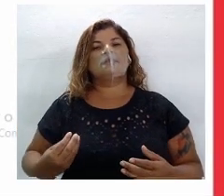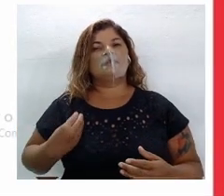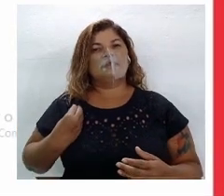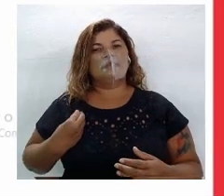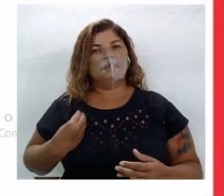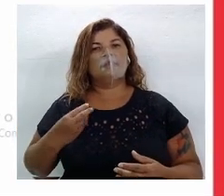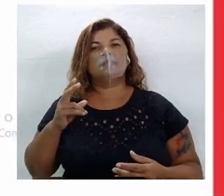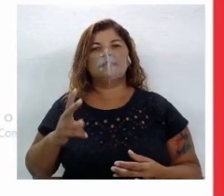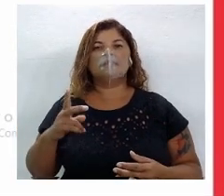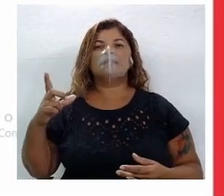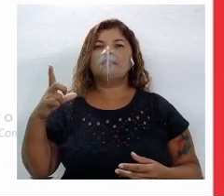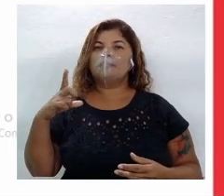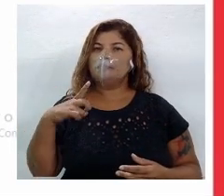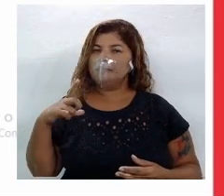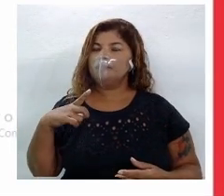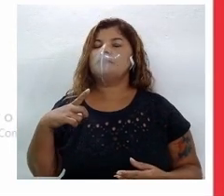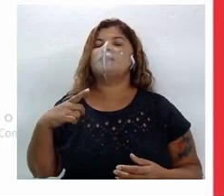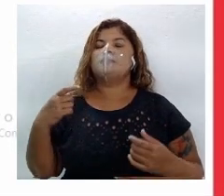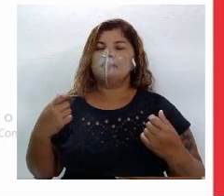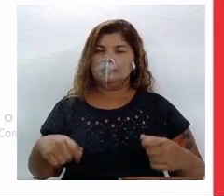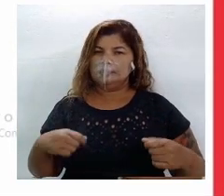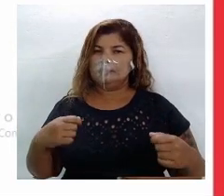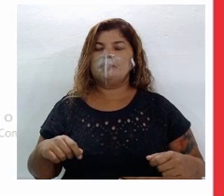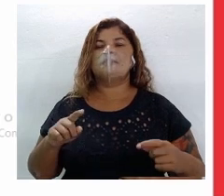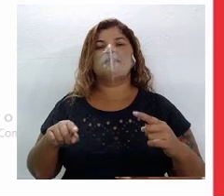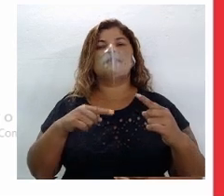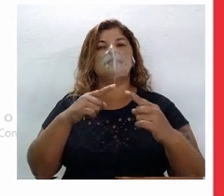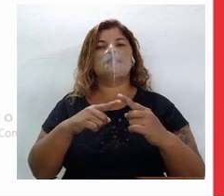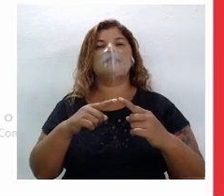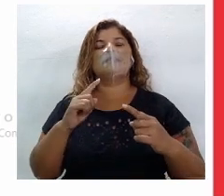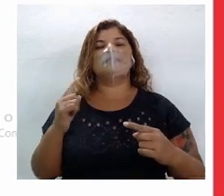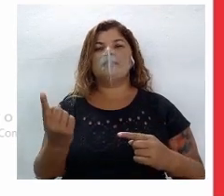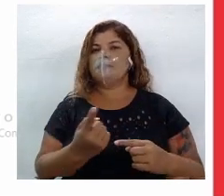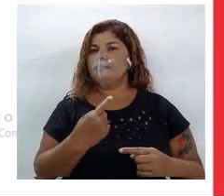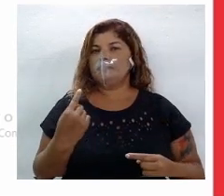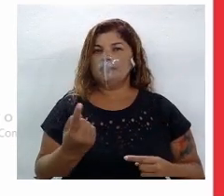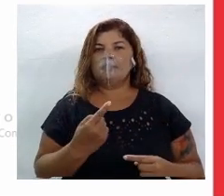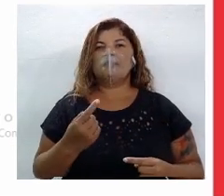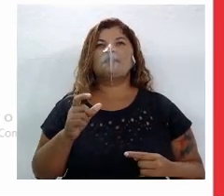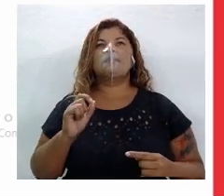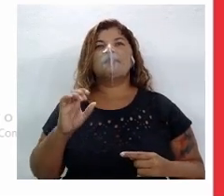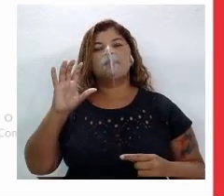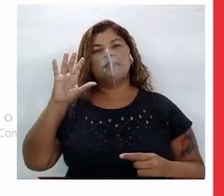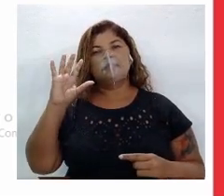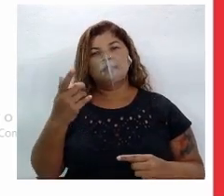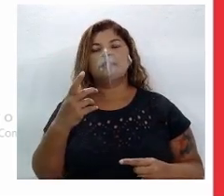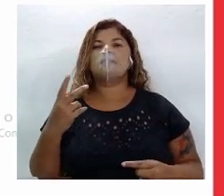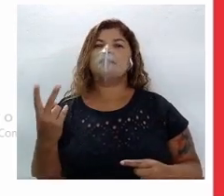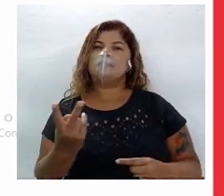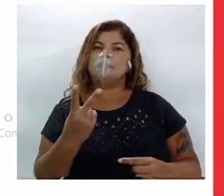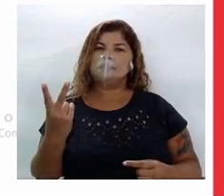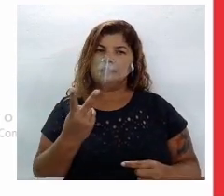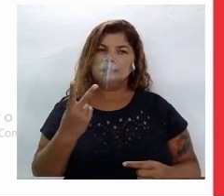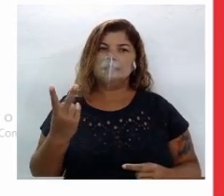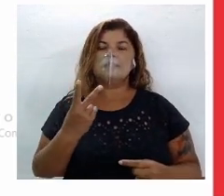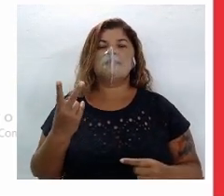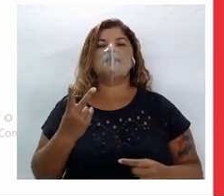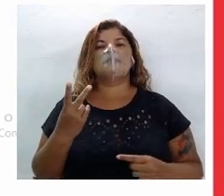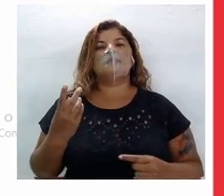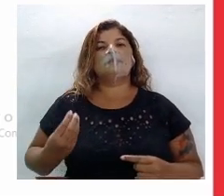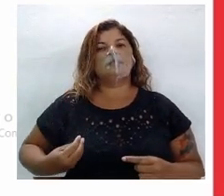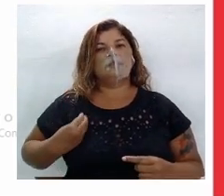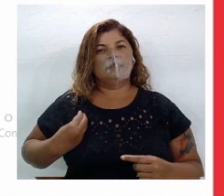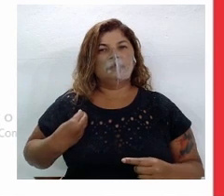que em nossa vida sempre devemos ter o objetivo geral. E qual será? Reconhecer e valorizar